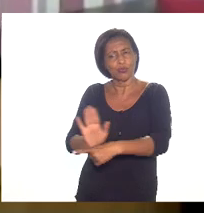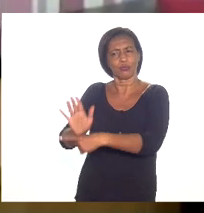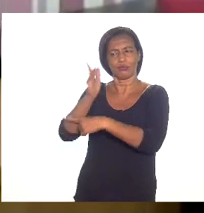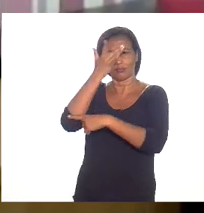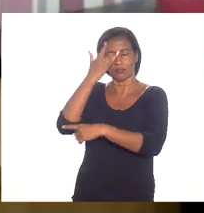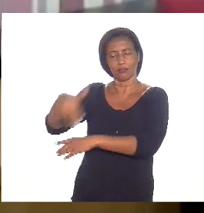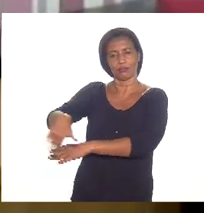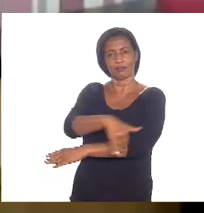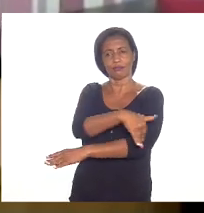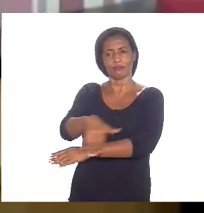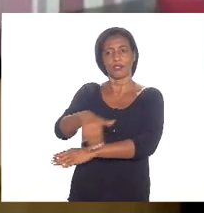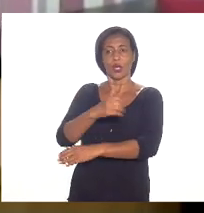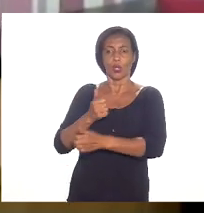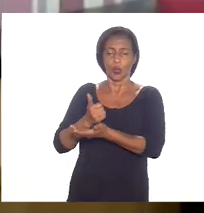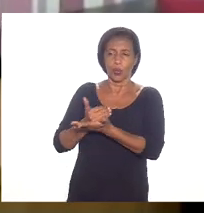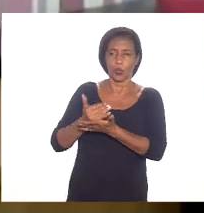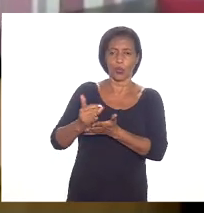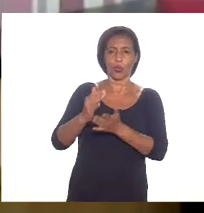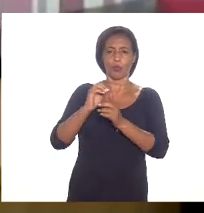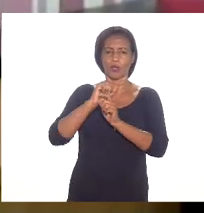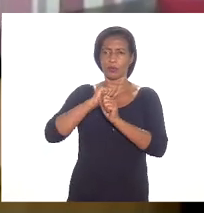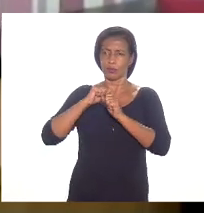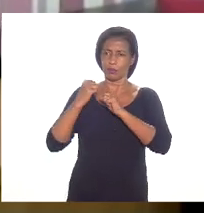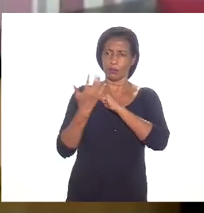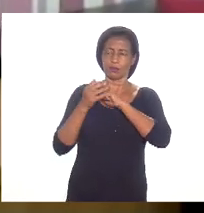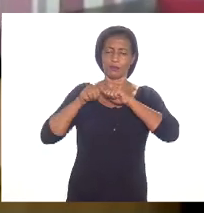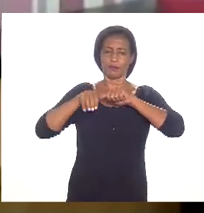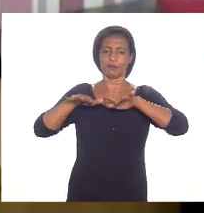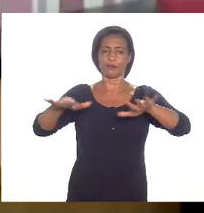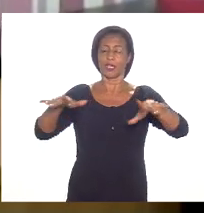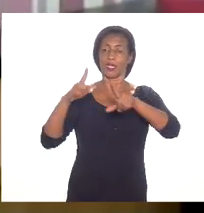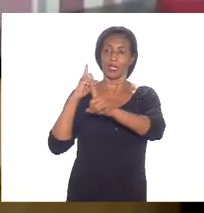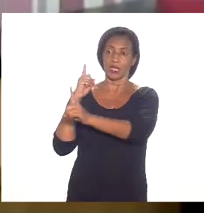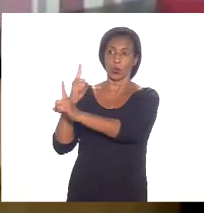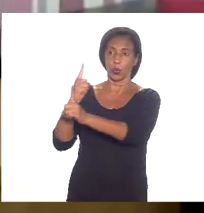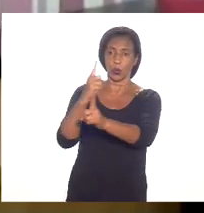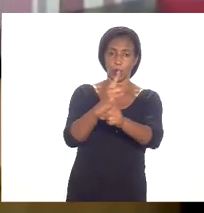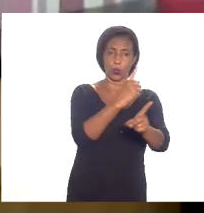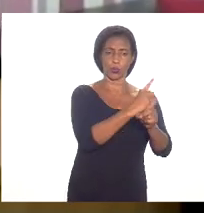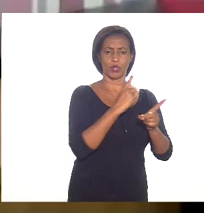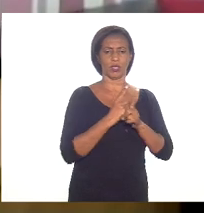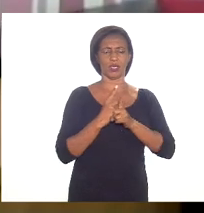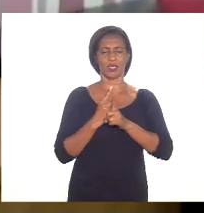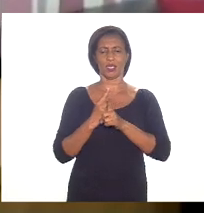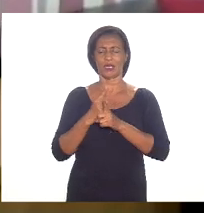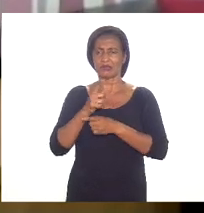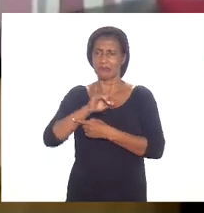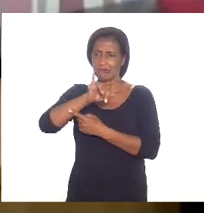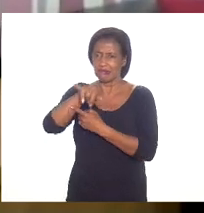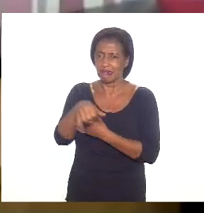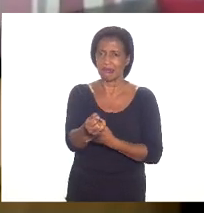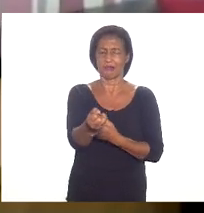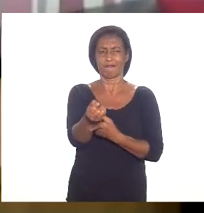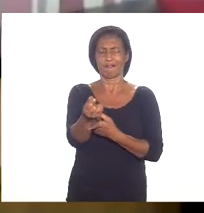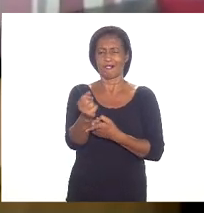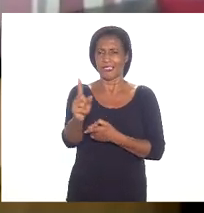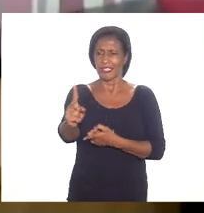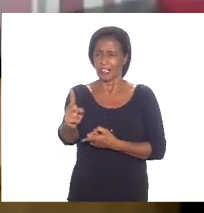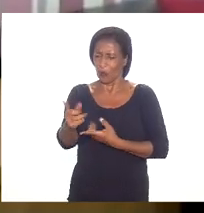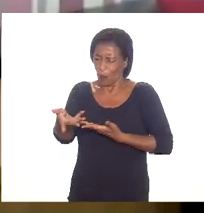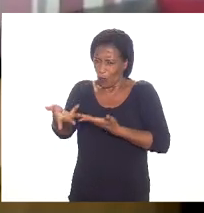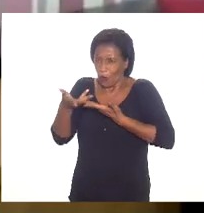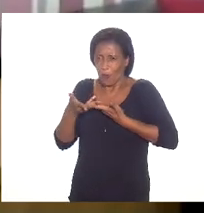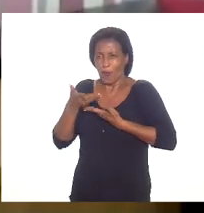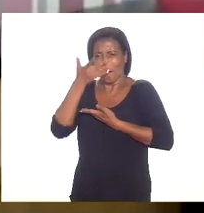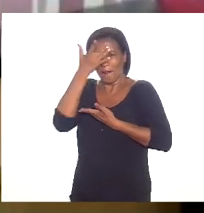início lá da pandemia e acabaram encontrando quadros ali que puderam ser aproveitados nas suas empresas.